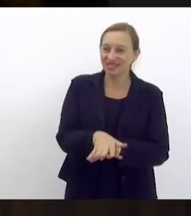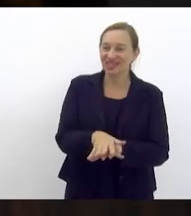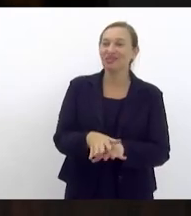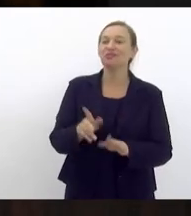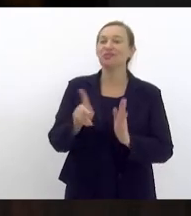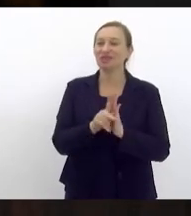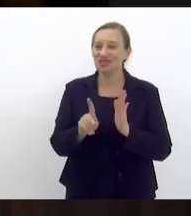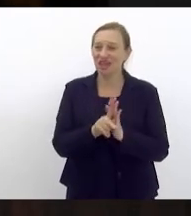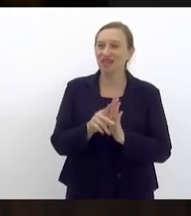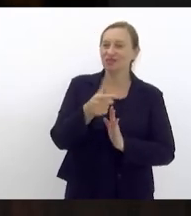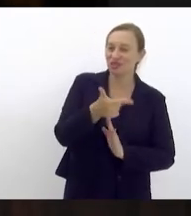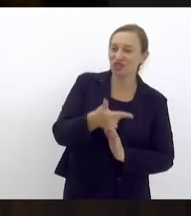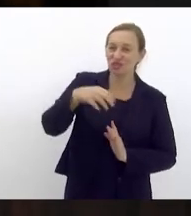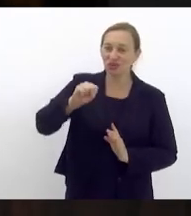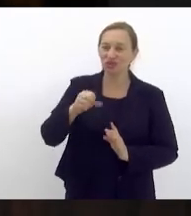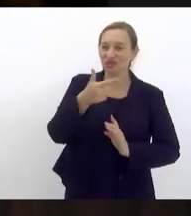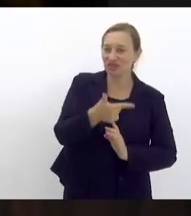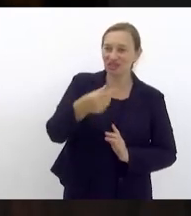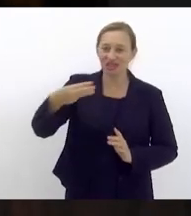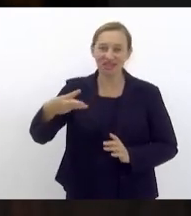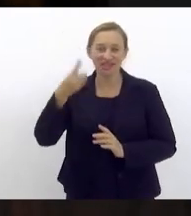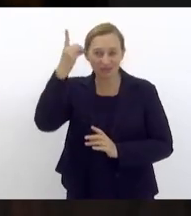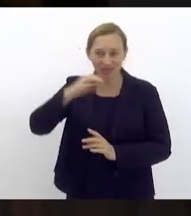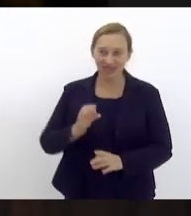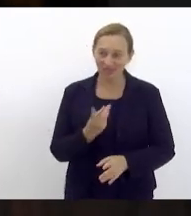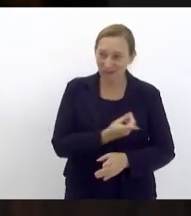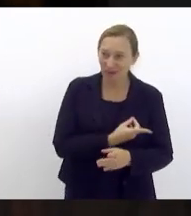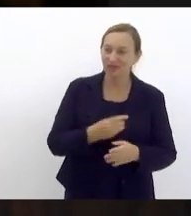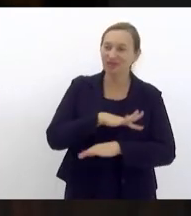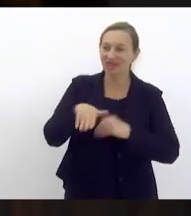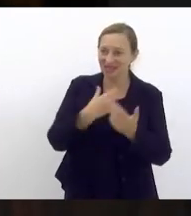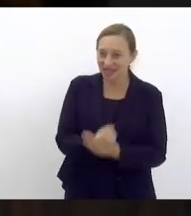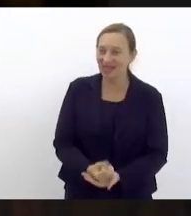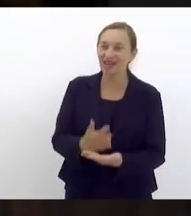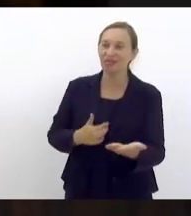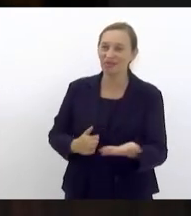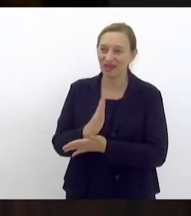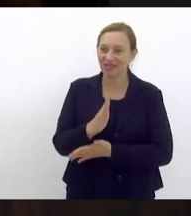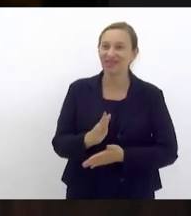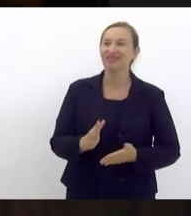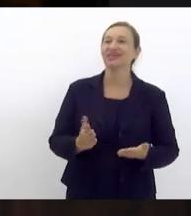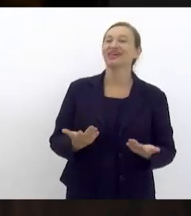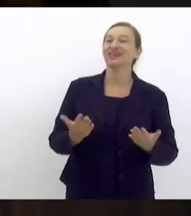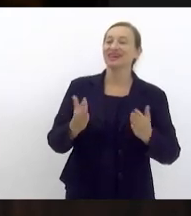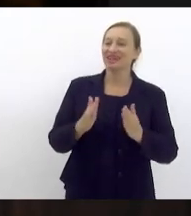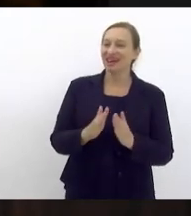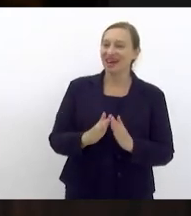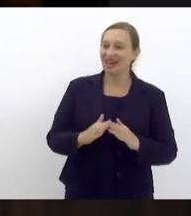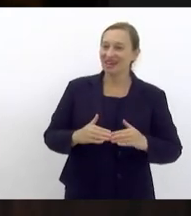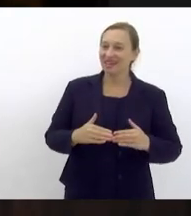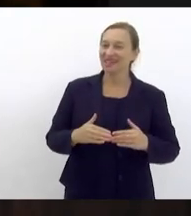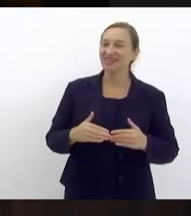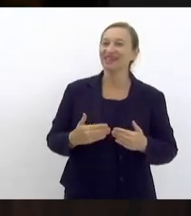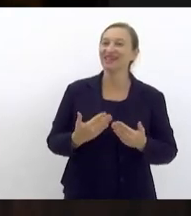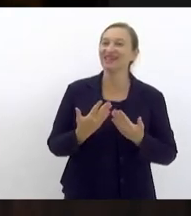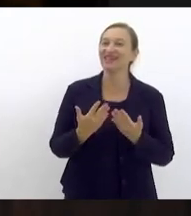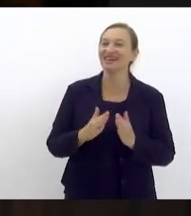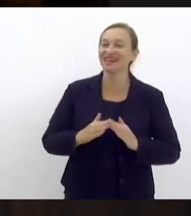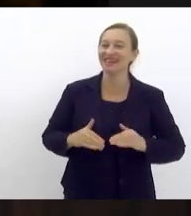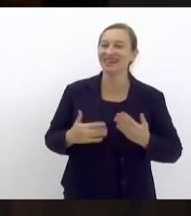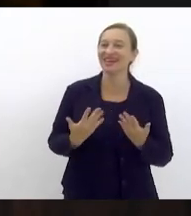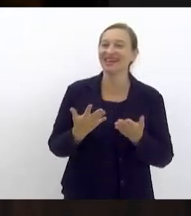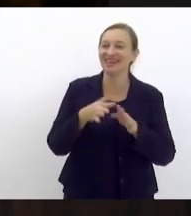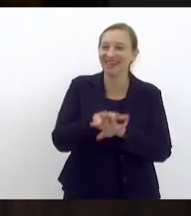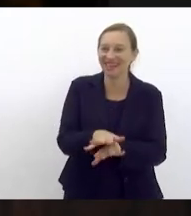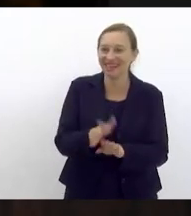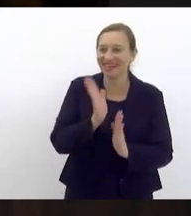28 de 23 a deputada Dani Balbi Como estão aprovado a sobre a mesa requerimento de inclusão nova